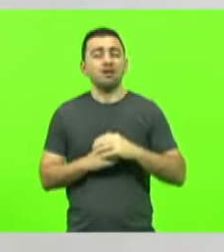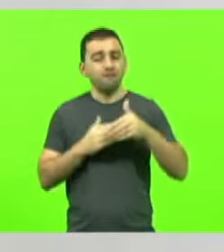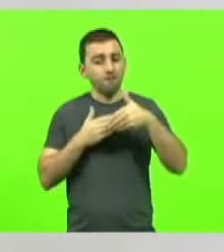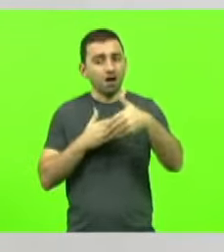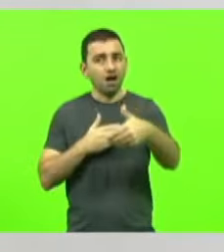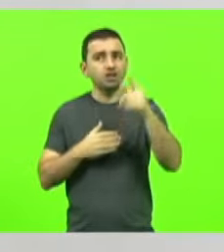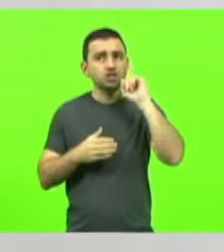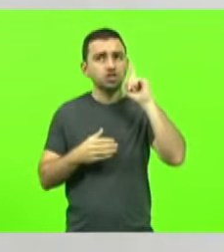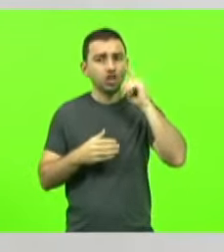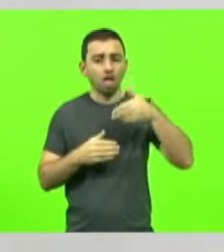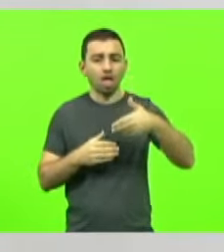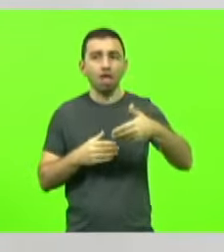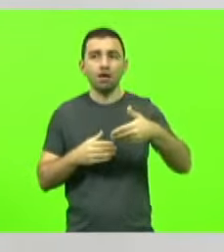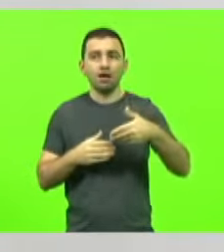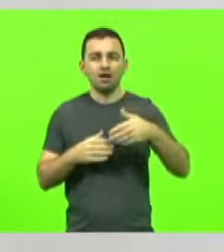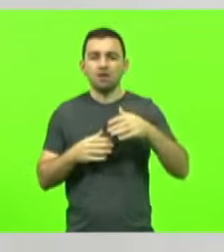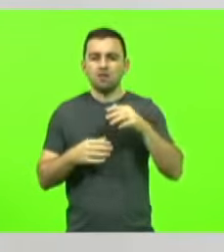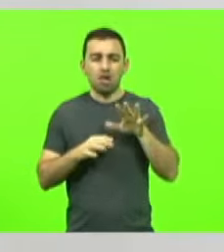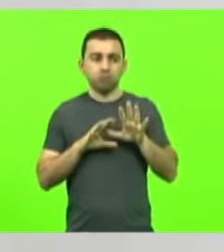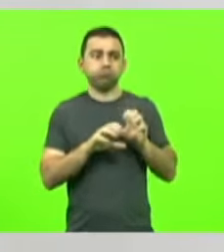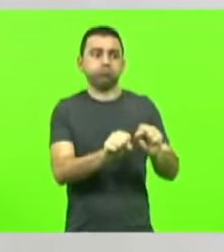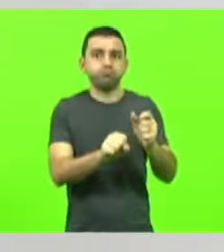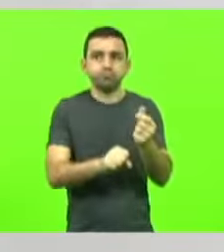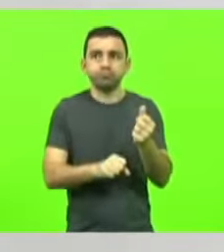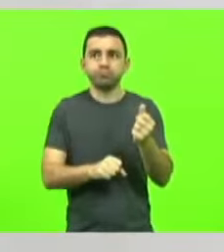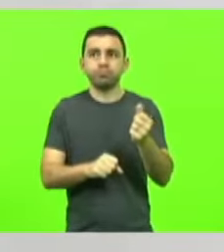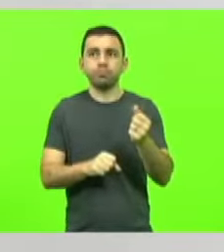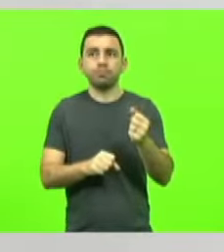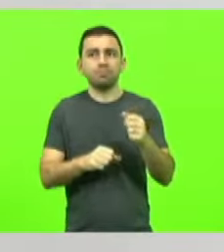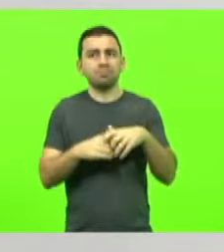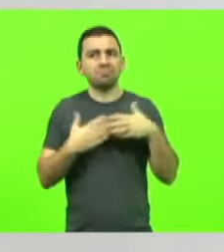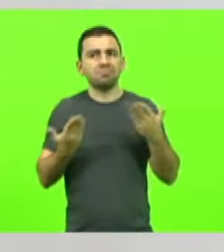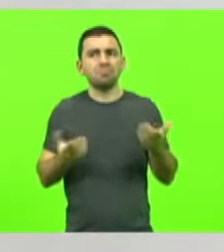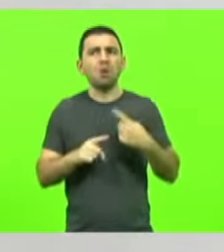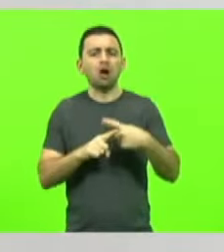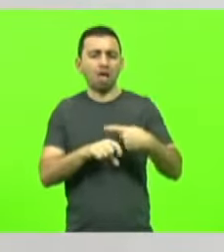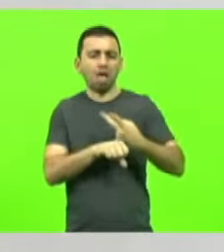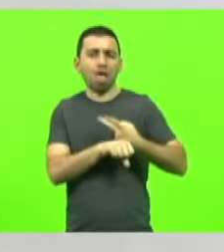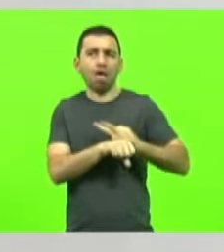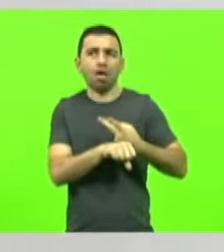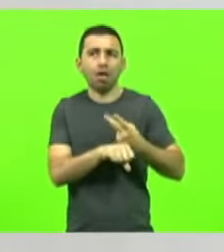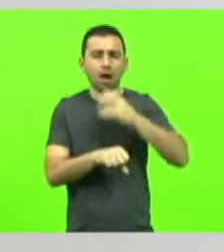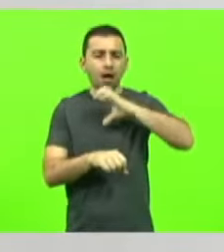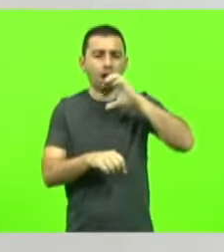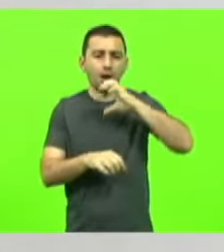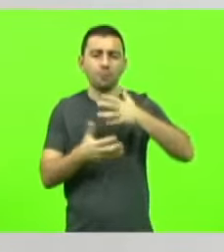muita sede ao pote, alguma coisa tem. O porquê dessa pressa, o porquê desse atropelo.